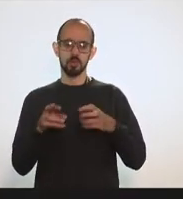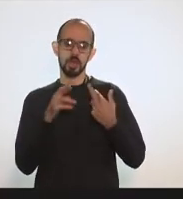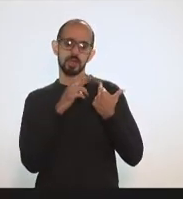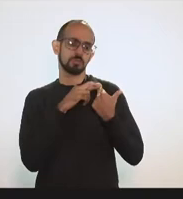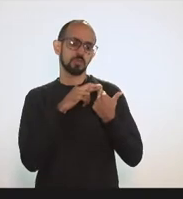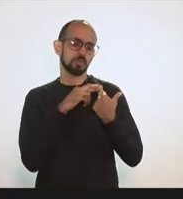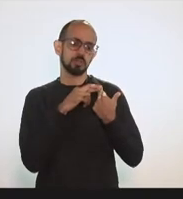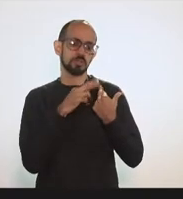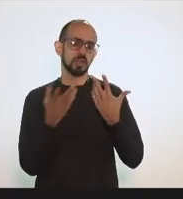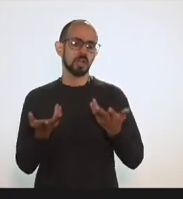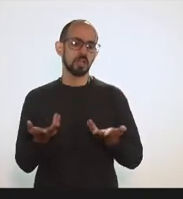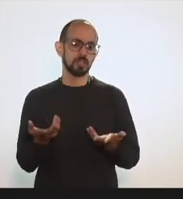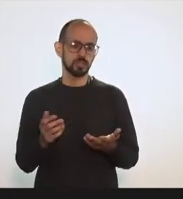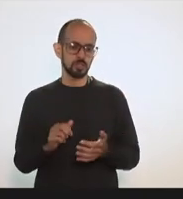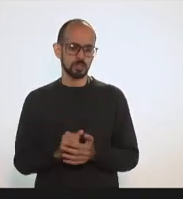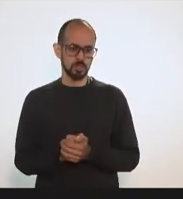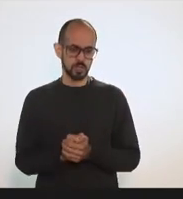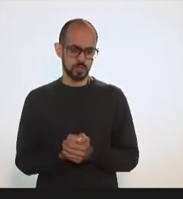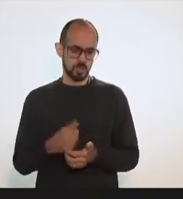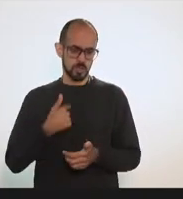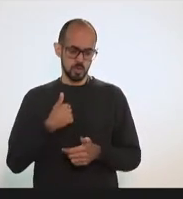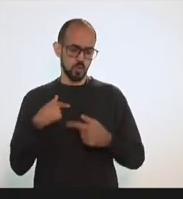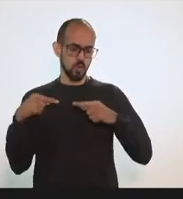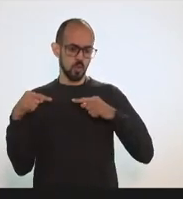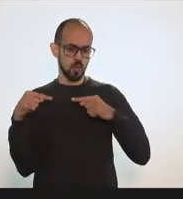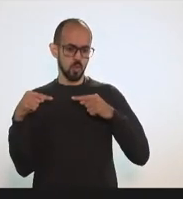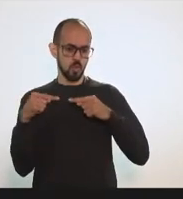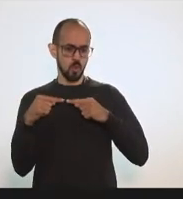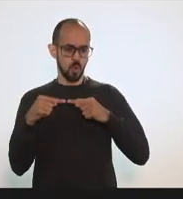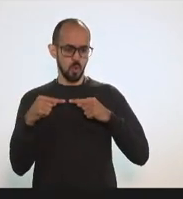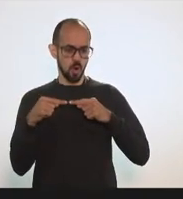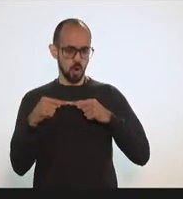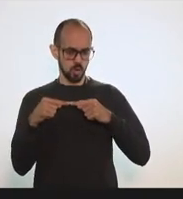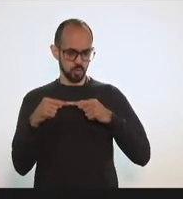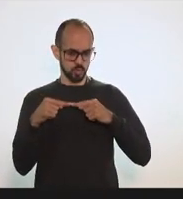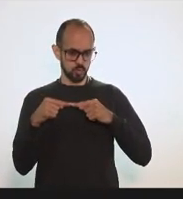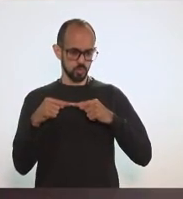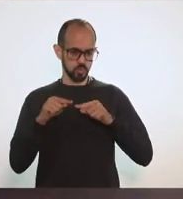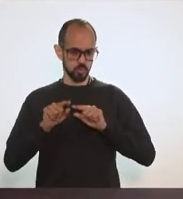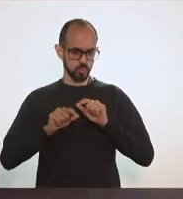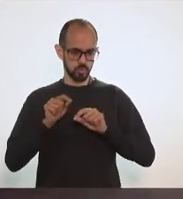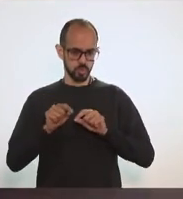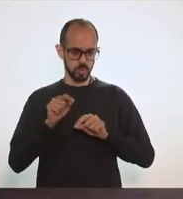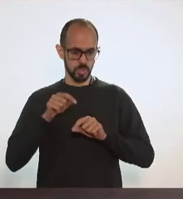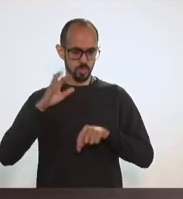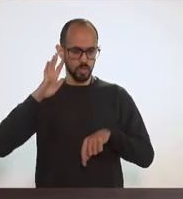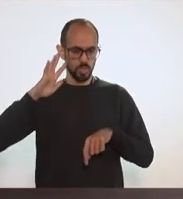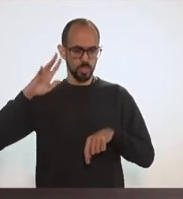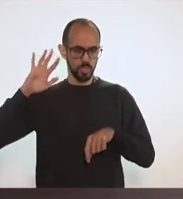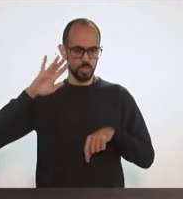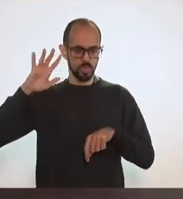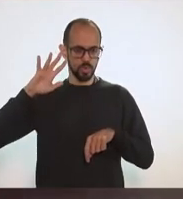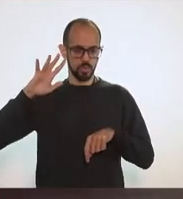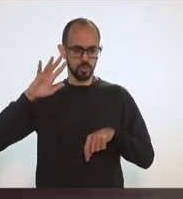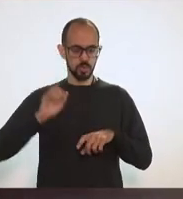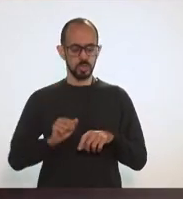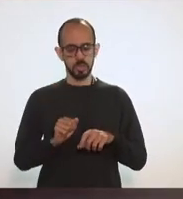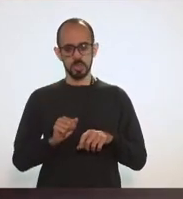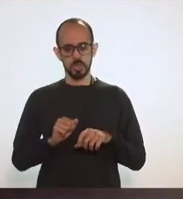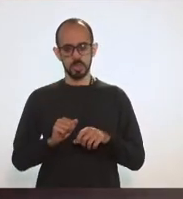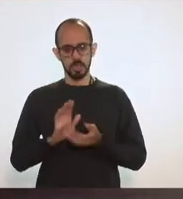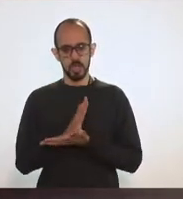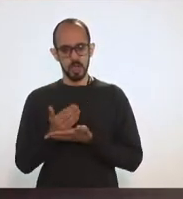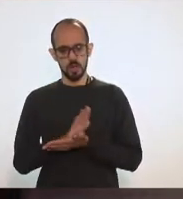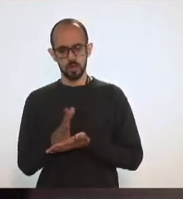Eu concordo com a tese que o senhor bem colocou aqui, até